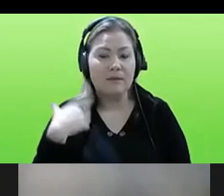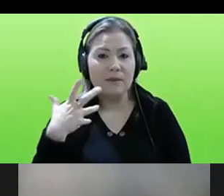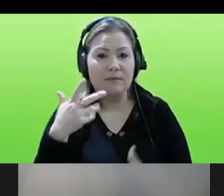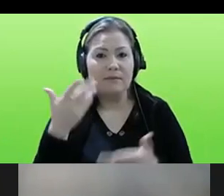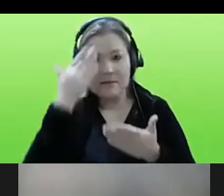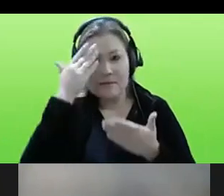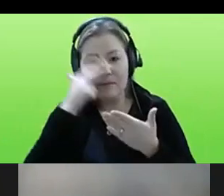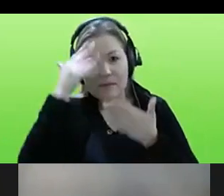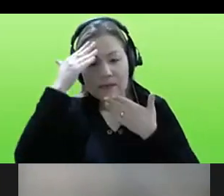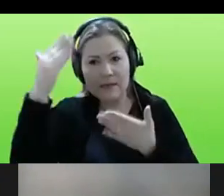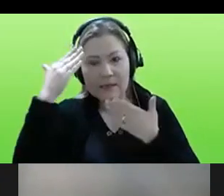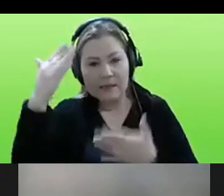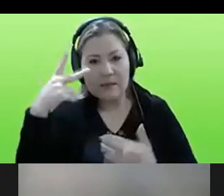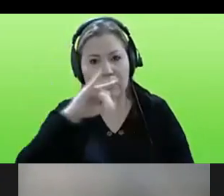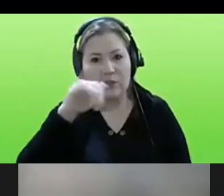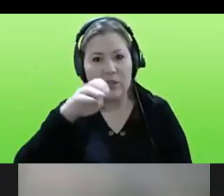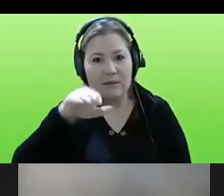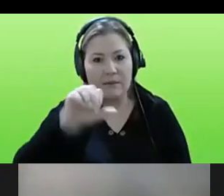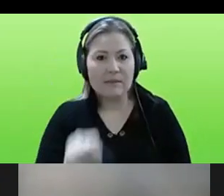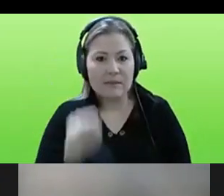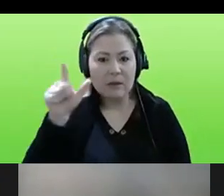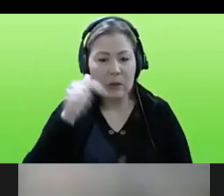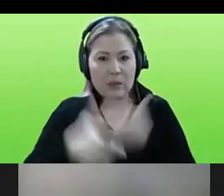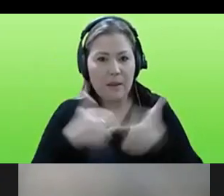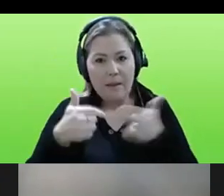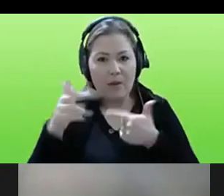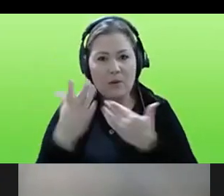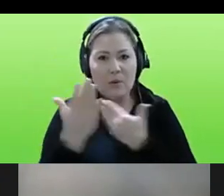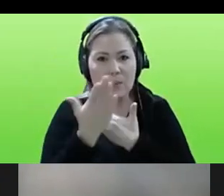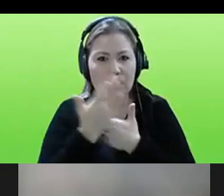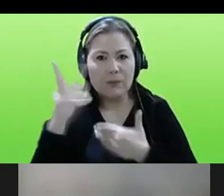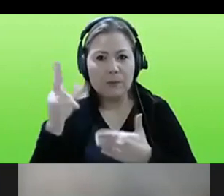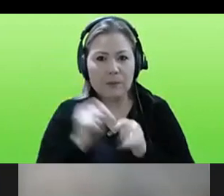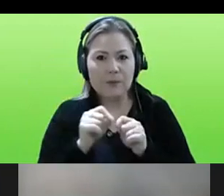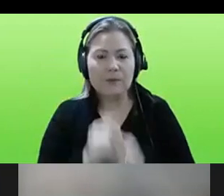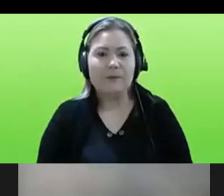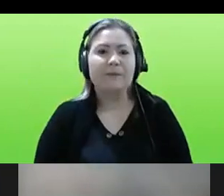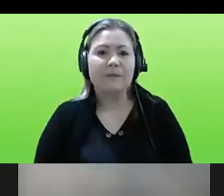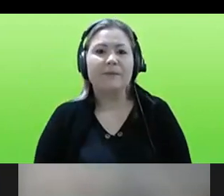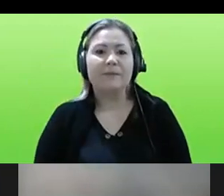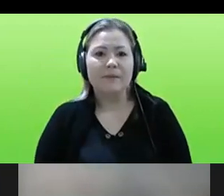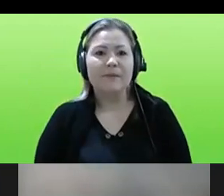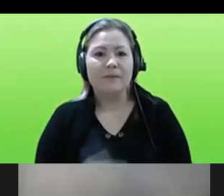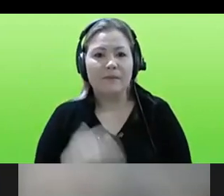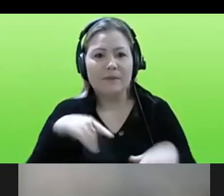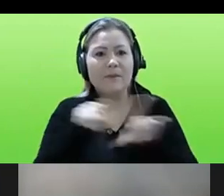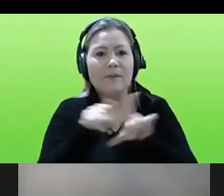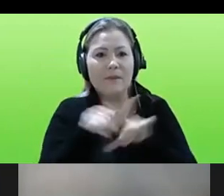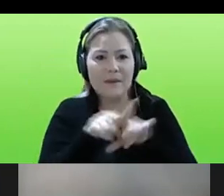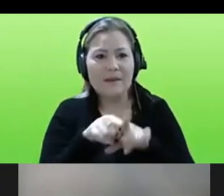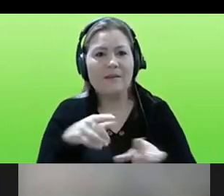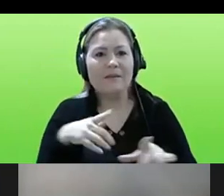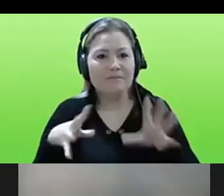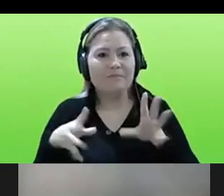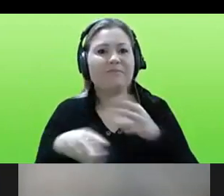desejar meu agradecimento aí, James, ao trabalho colaborativo aí contigo. James. Eu também reitero as palavras